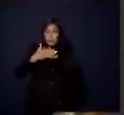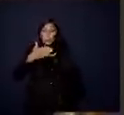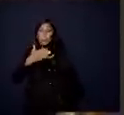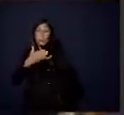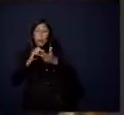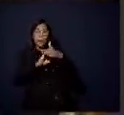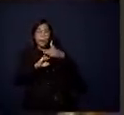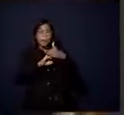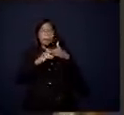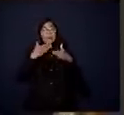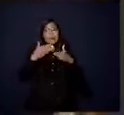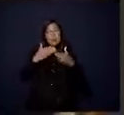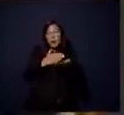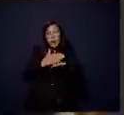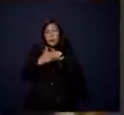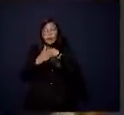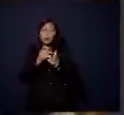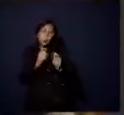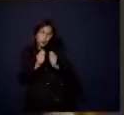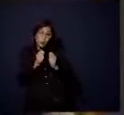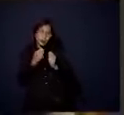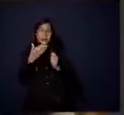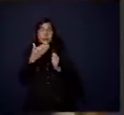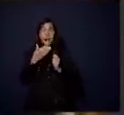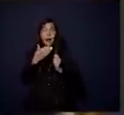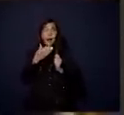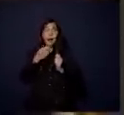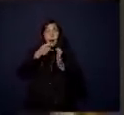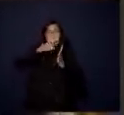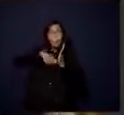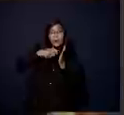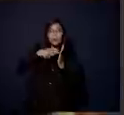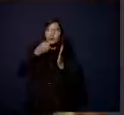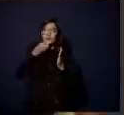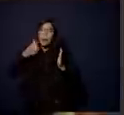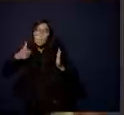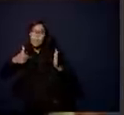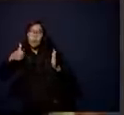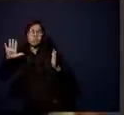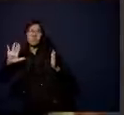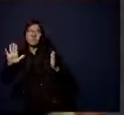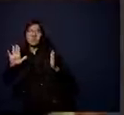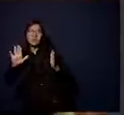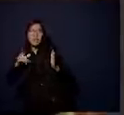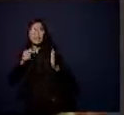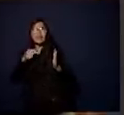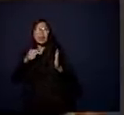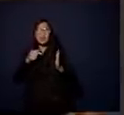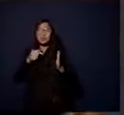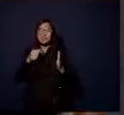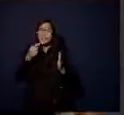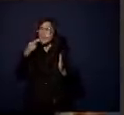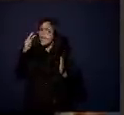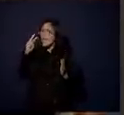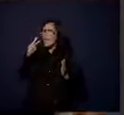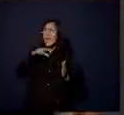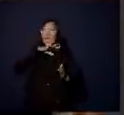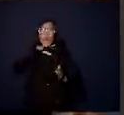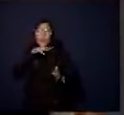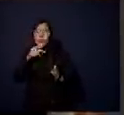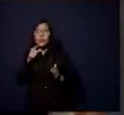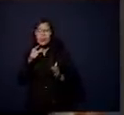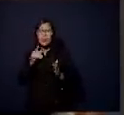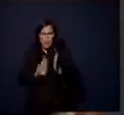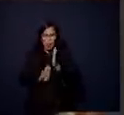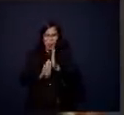muitas vezes é mais importante negociar um bom benefício fiscal do que ser eficiente Então isso é muito ruim do ponto de vista do crescimento